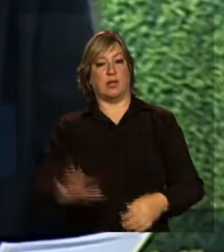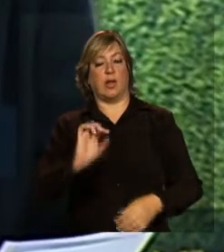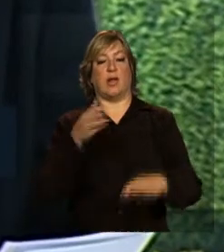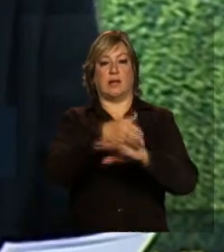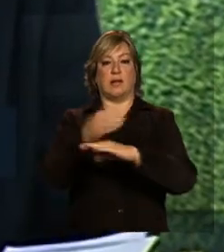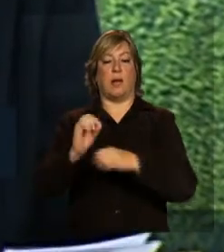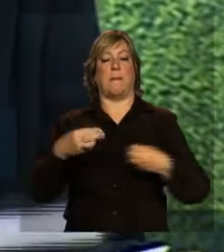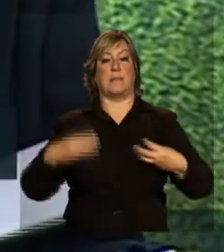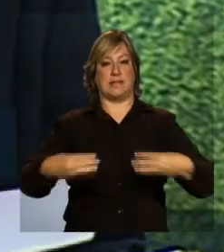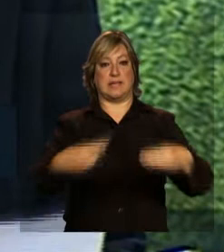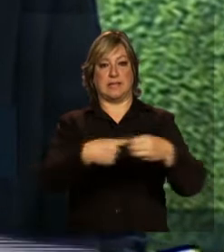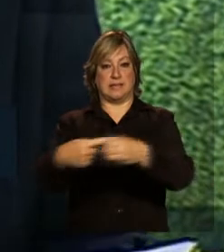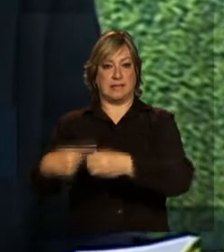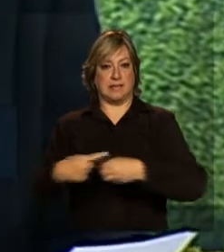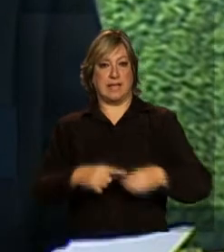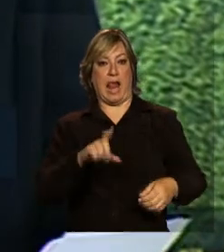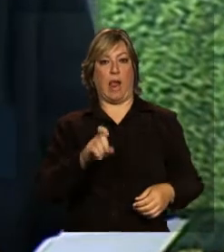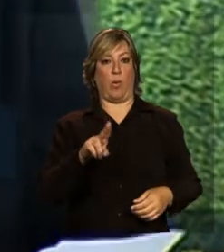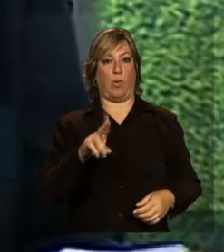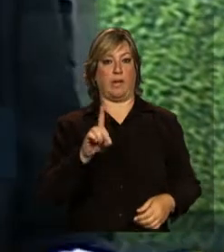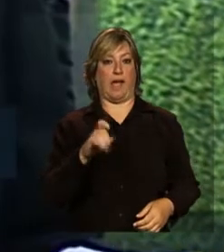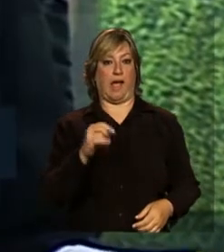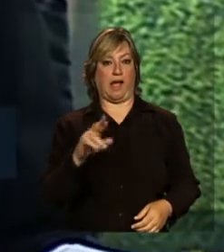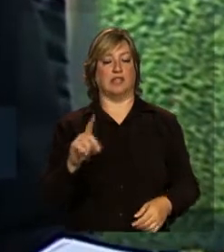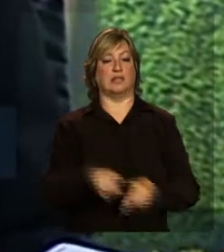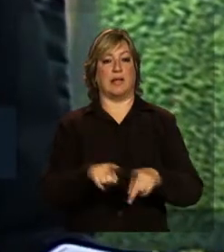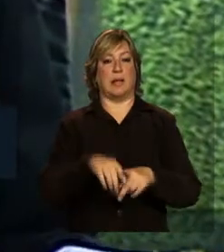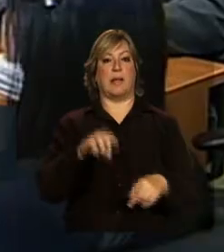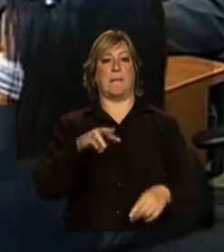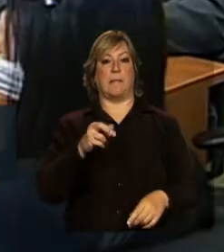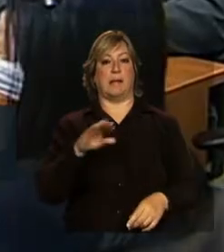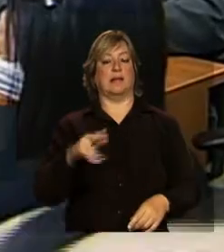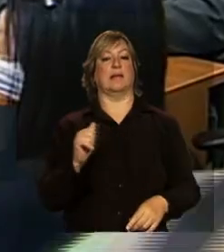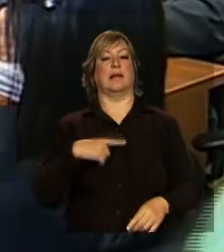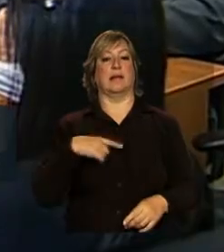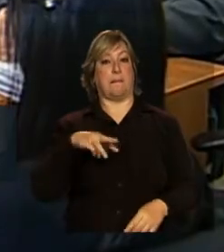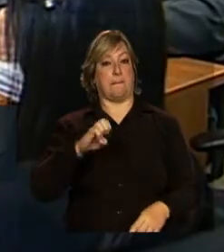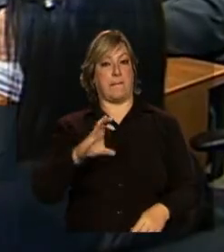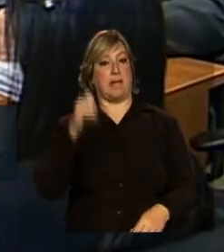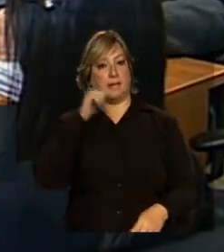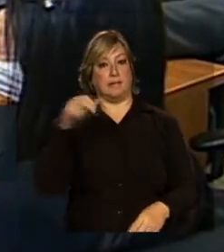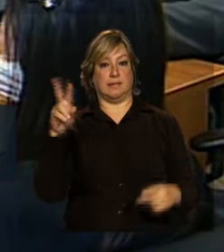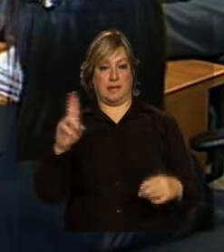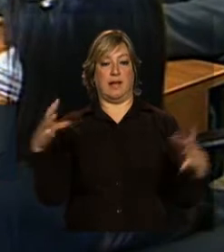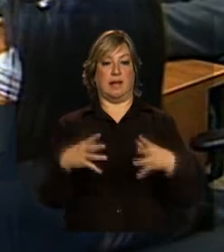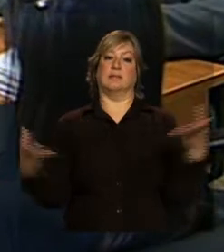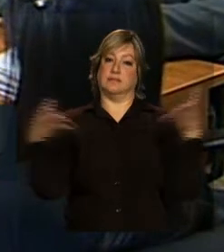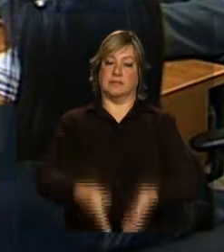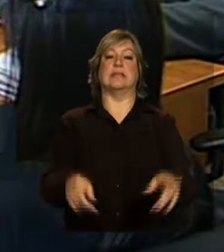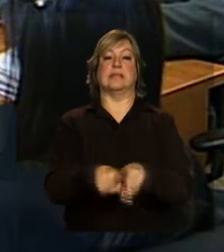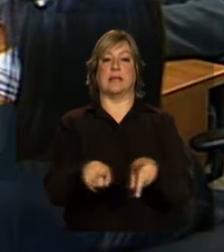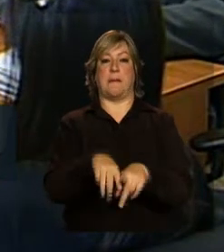das Cidades, Leodegard Scott, a Martinha Clarete, do MEC, né, que está aqui conosco, representando o Ministério